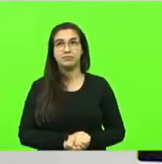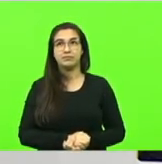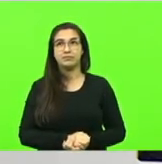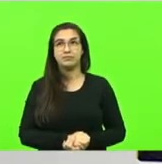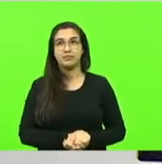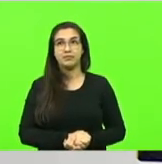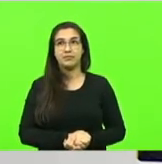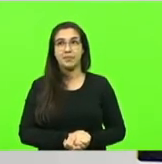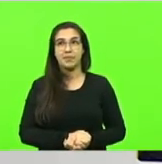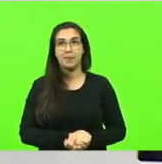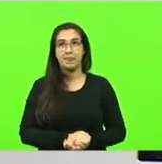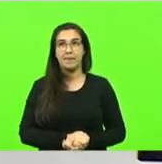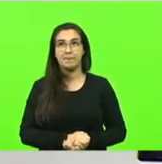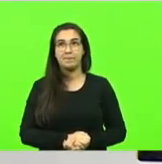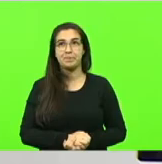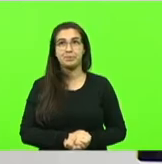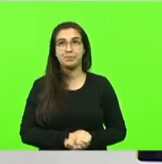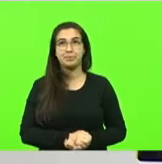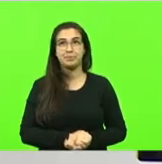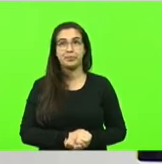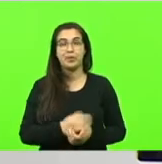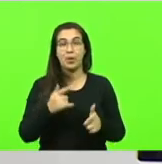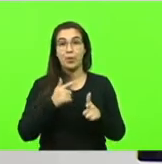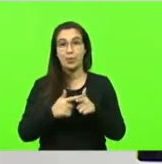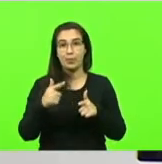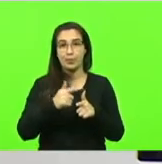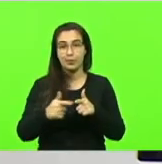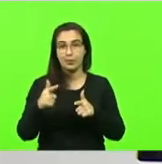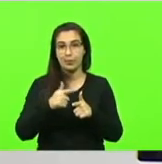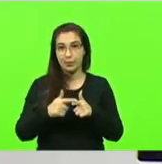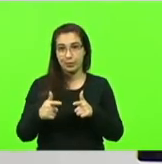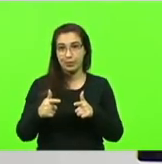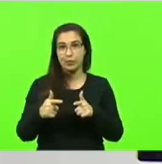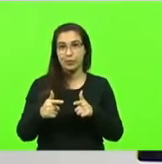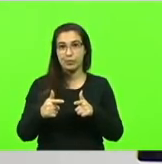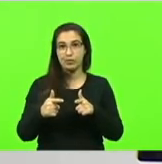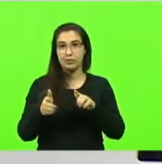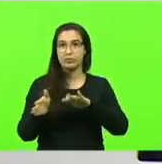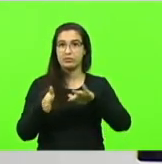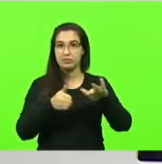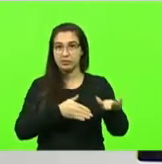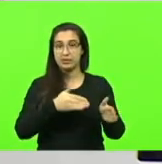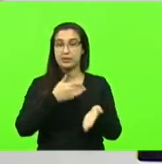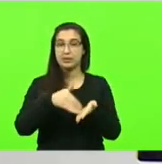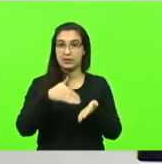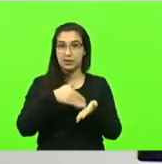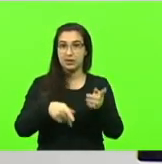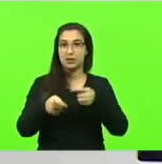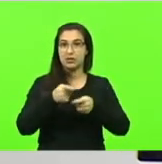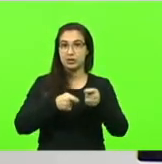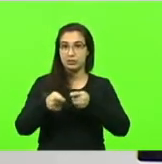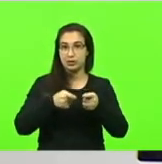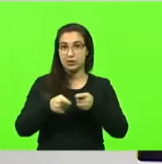Quando sai esse problema, a Secretaria de Administração, que é comandada por um coronel,